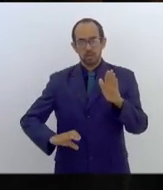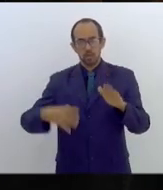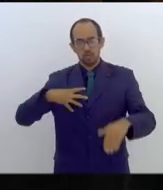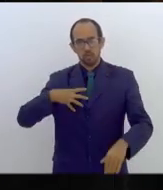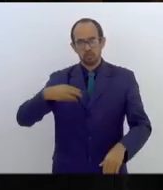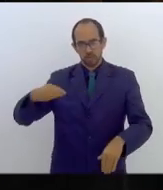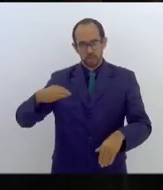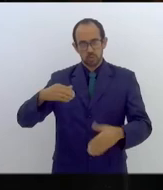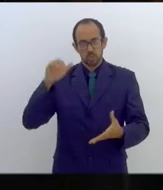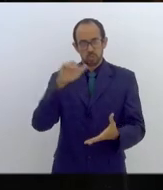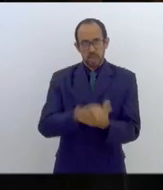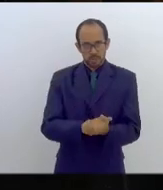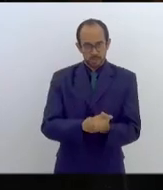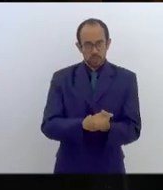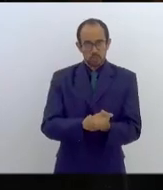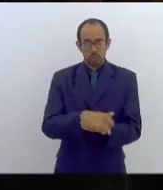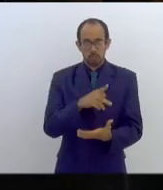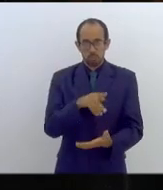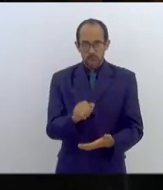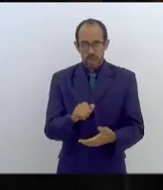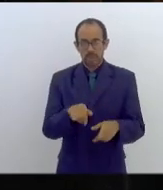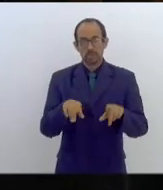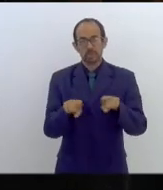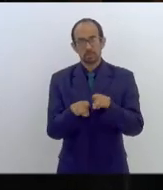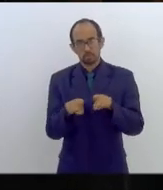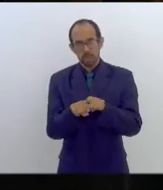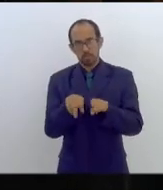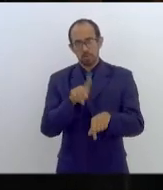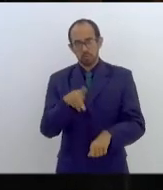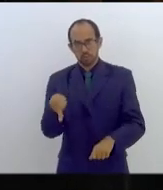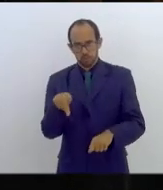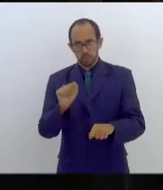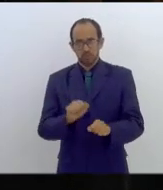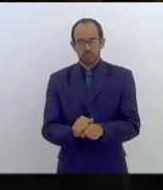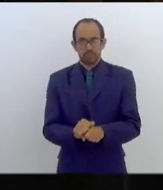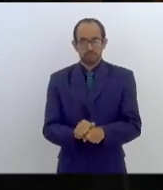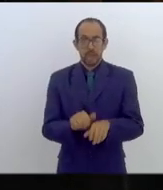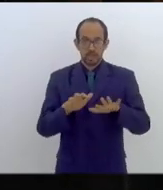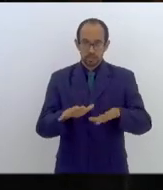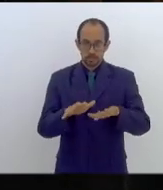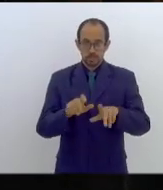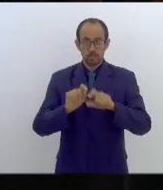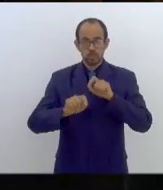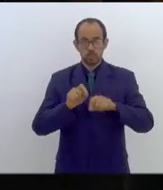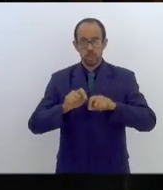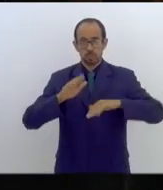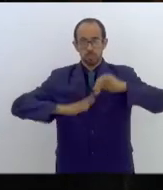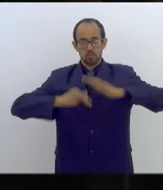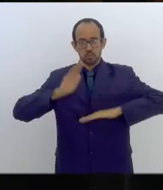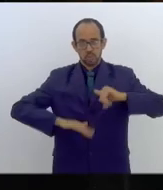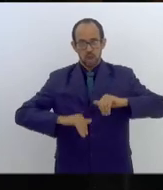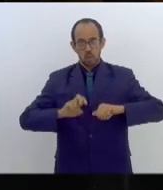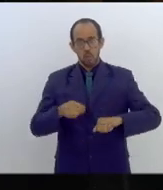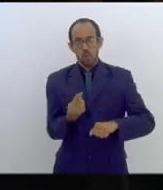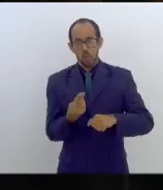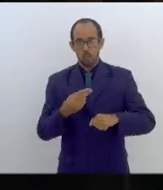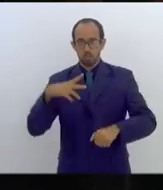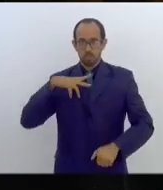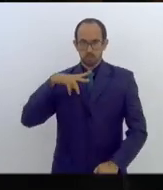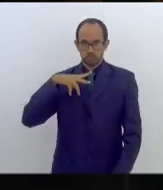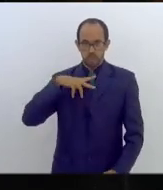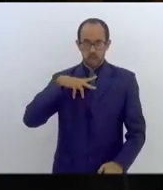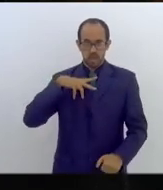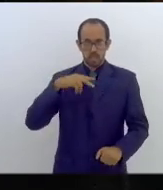de marido de pai e até de professor assim tanto no campo profissional como no pessoal